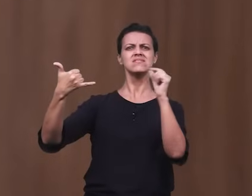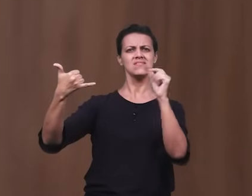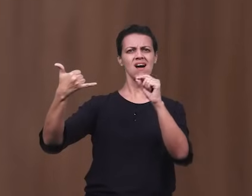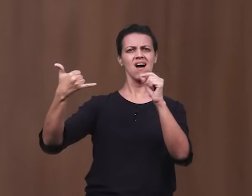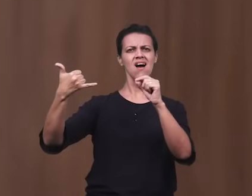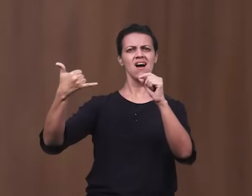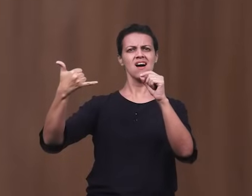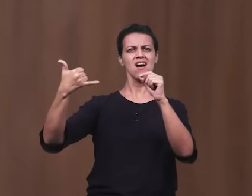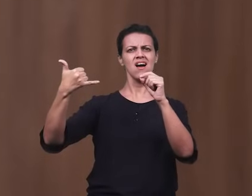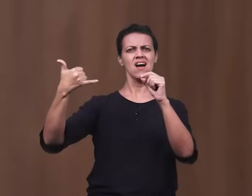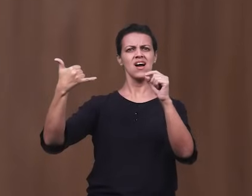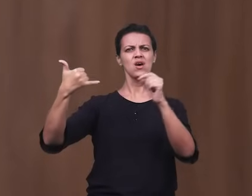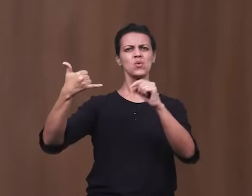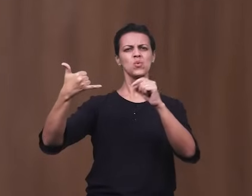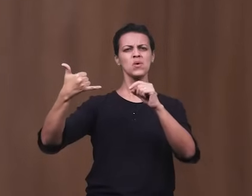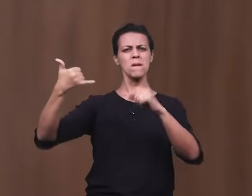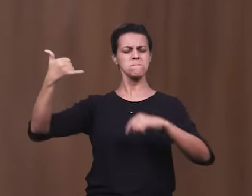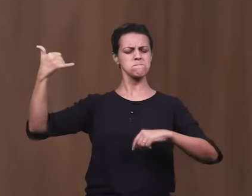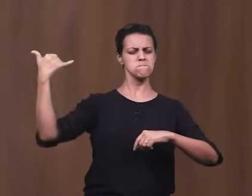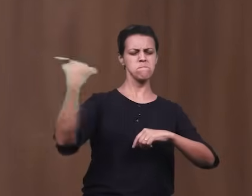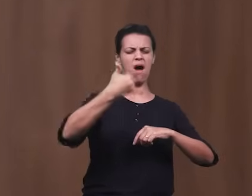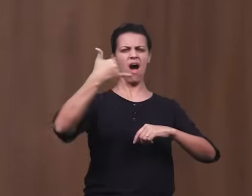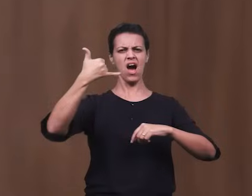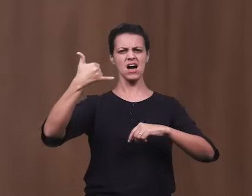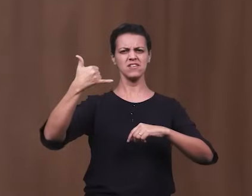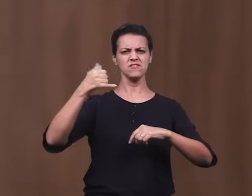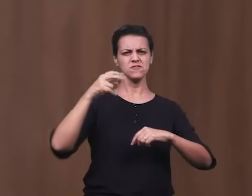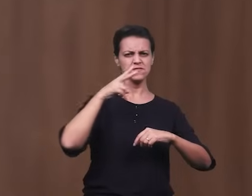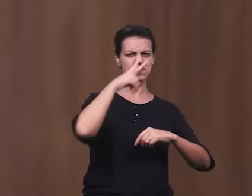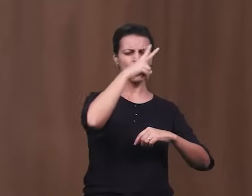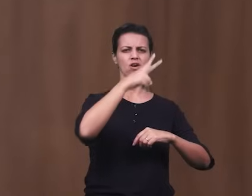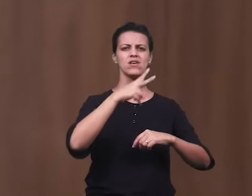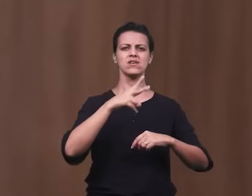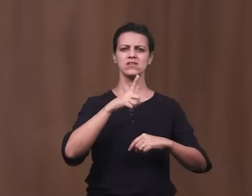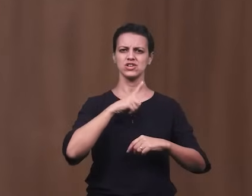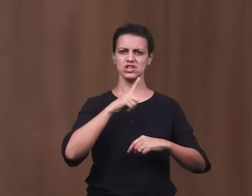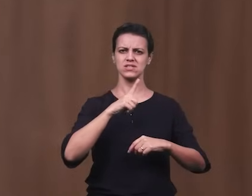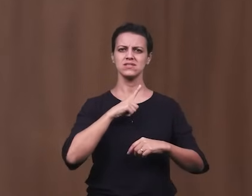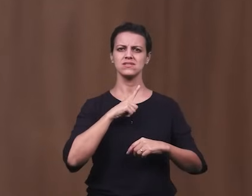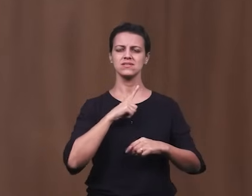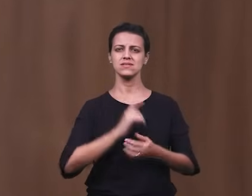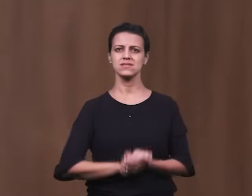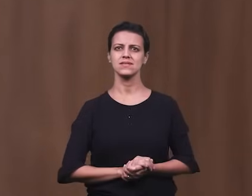Sim, o Senhor quebra os cedros do Líbano. Então,